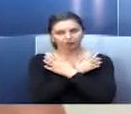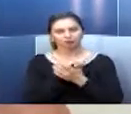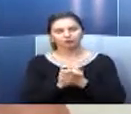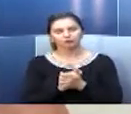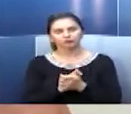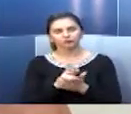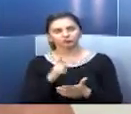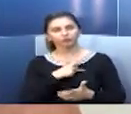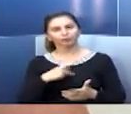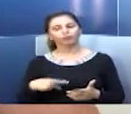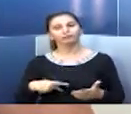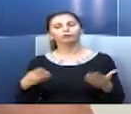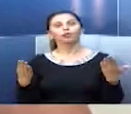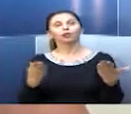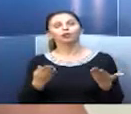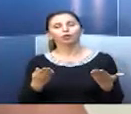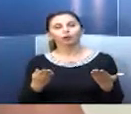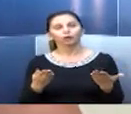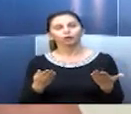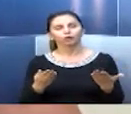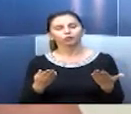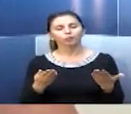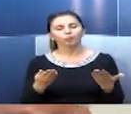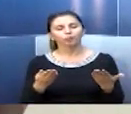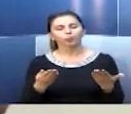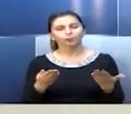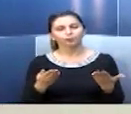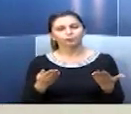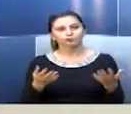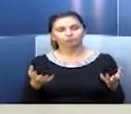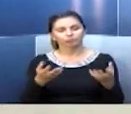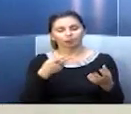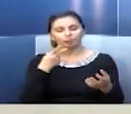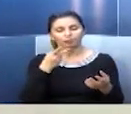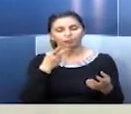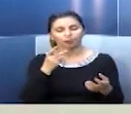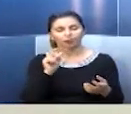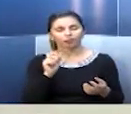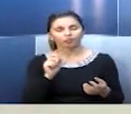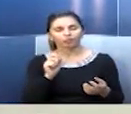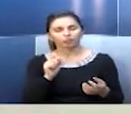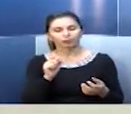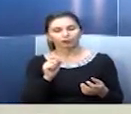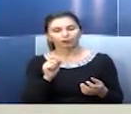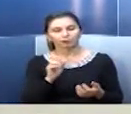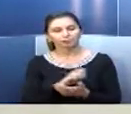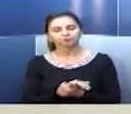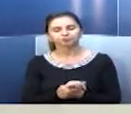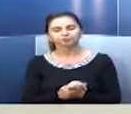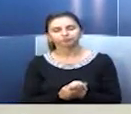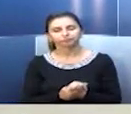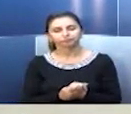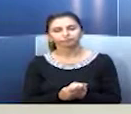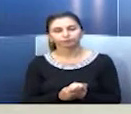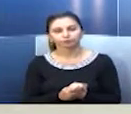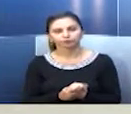Senhor presidente, eu hoje trago para esse espaço algo que eu já venho fazendo